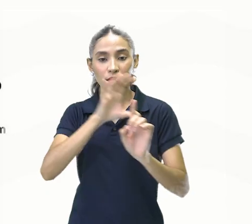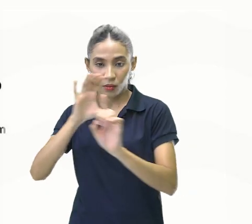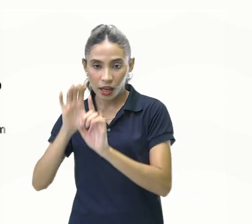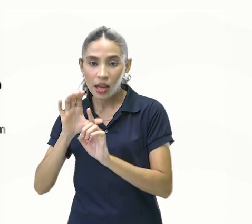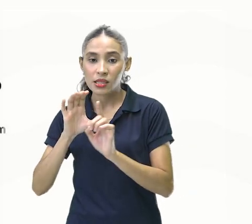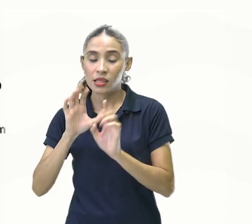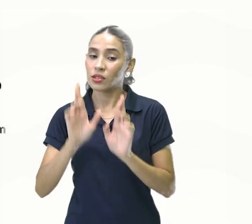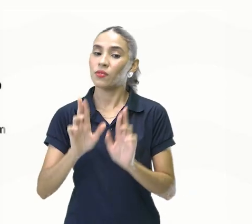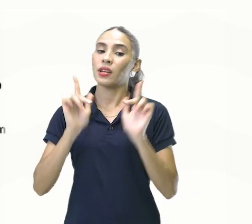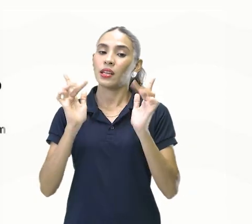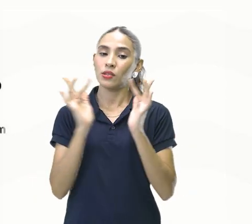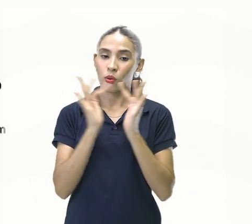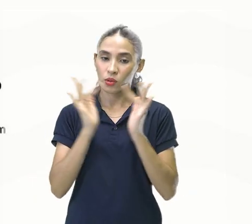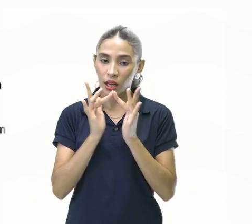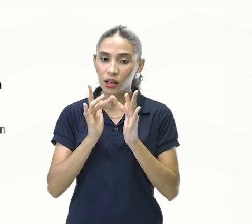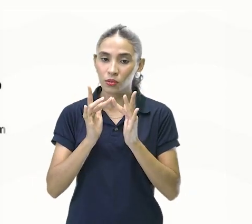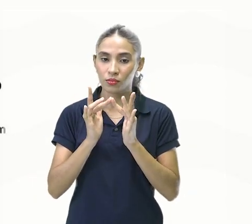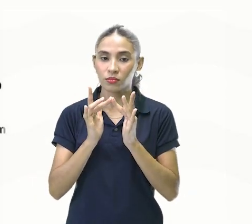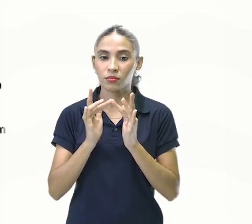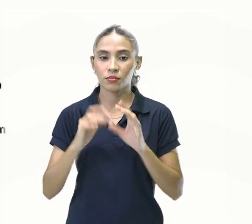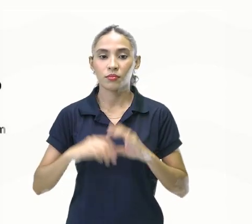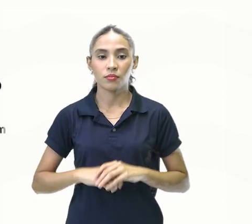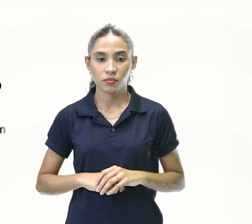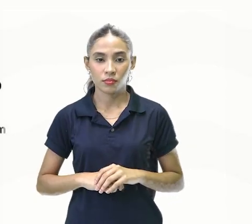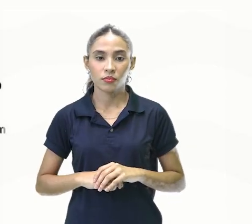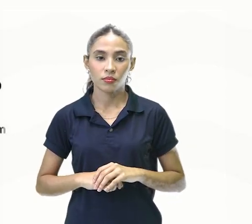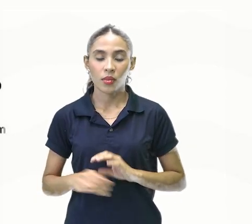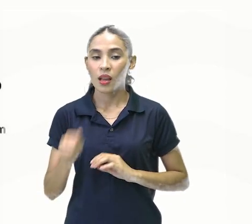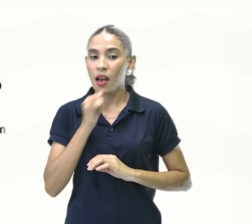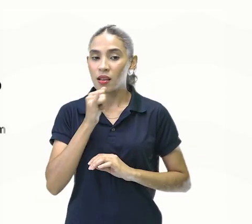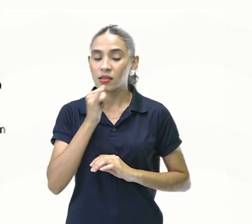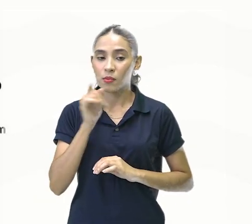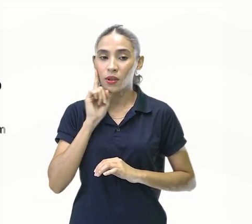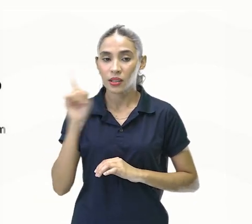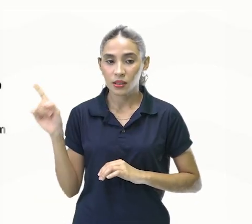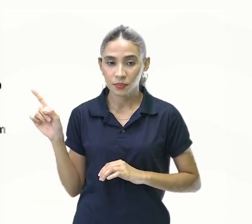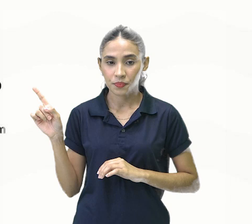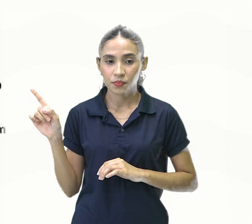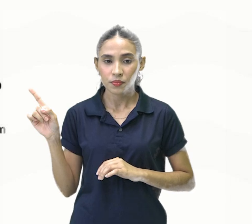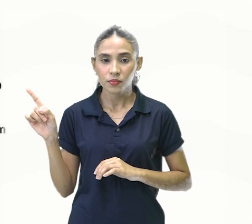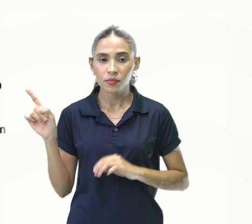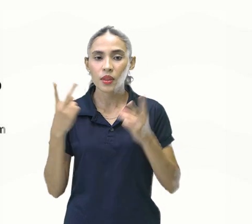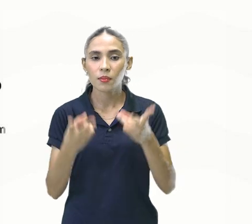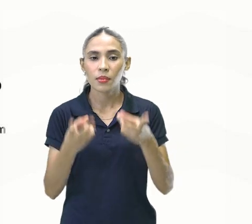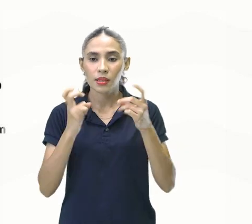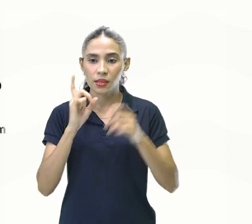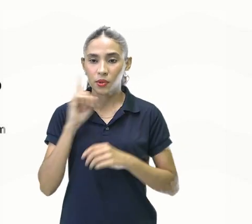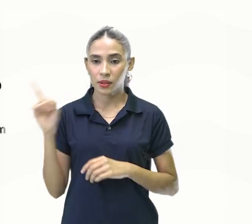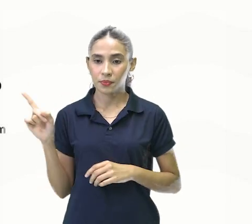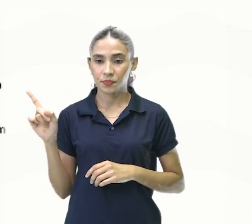poder diferente aí de penetração. Como no caso aqui, ó, vamos ver agora um